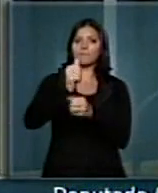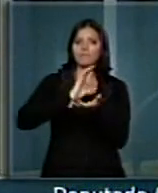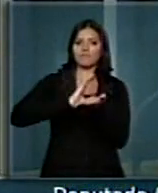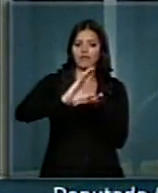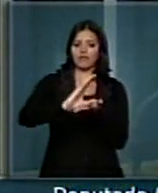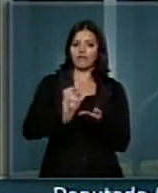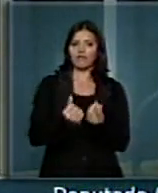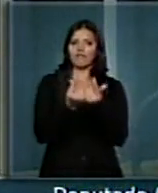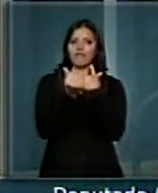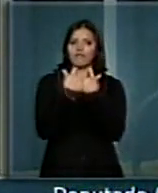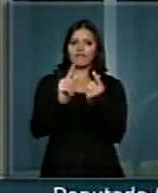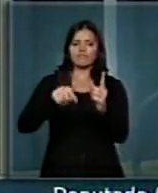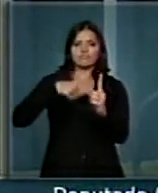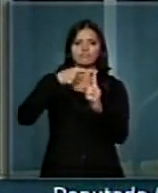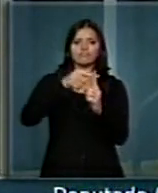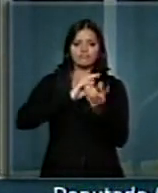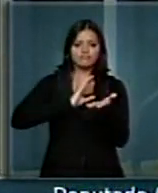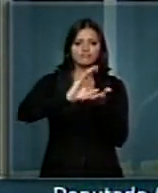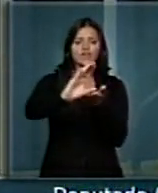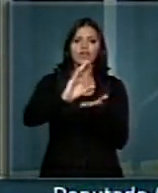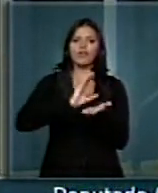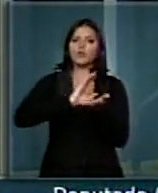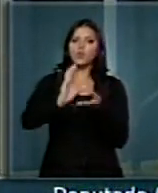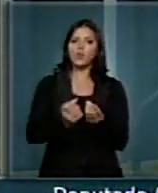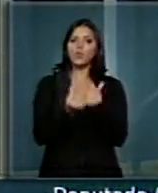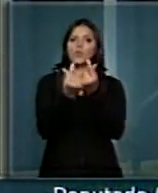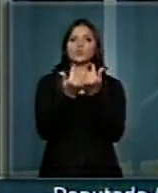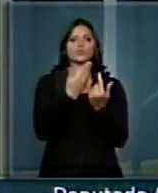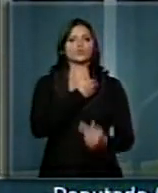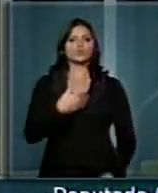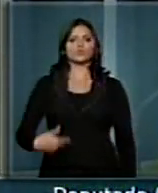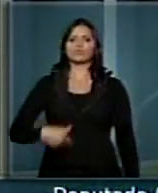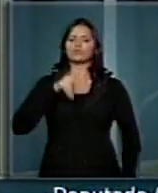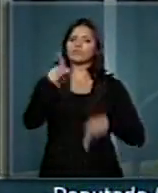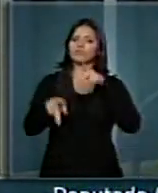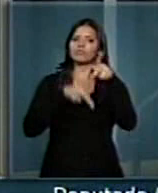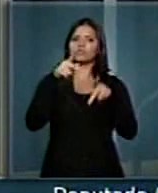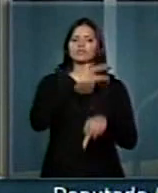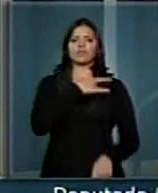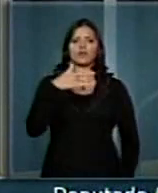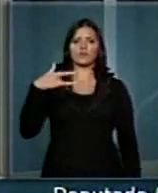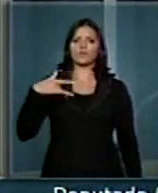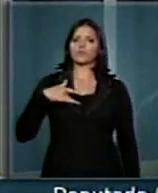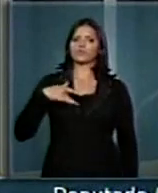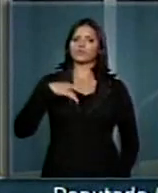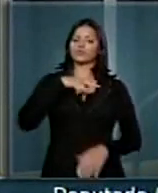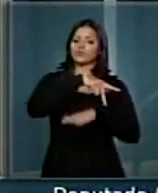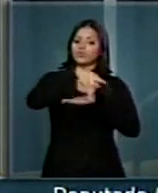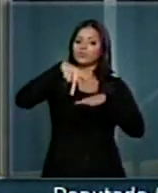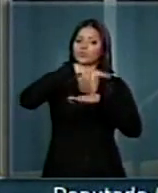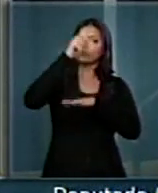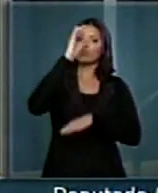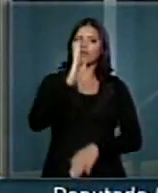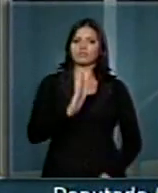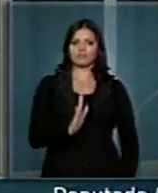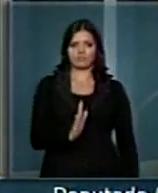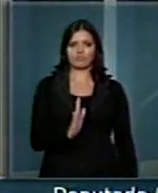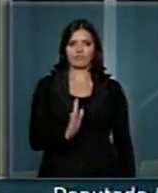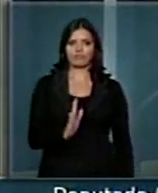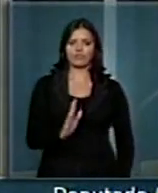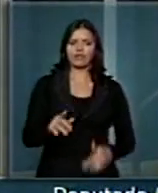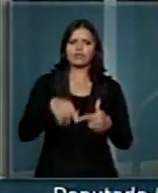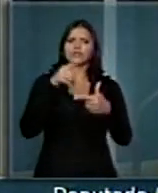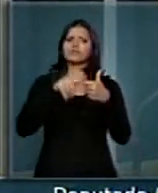do investimento de recursos públicos na saúde do nosso país. O